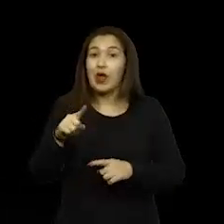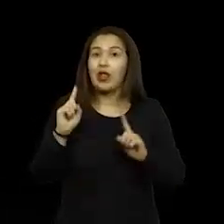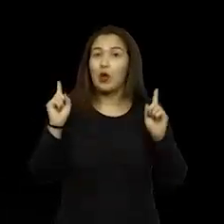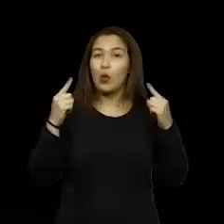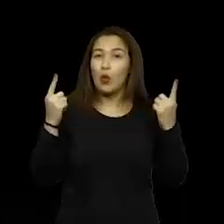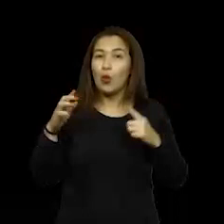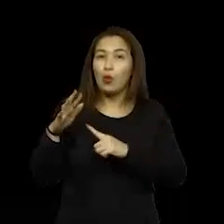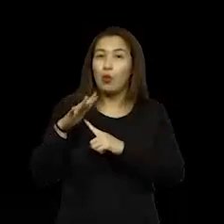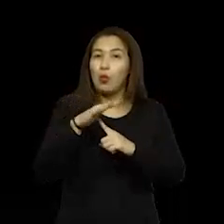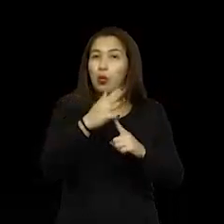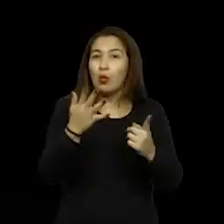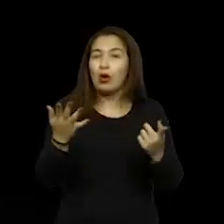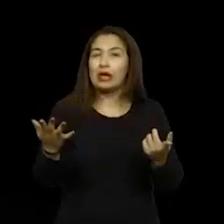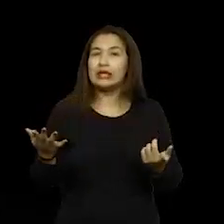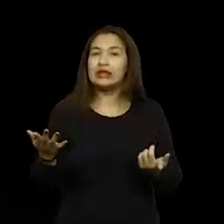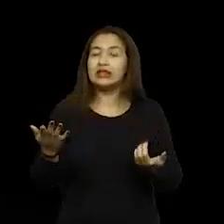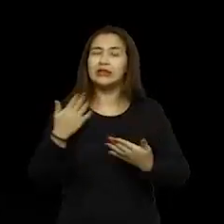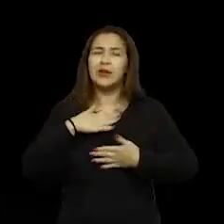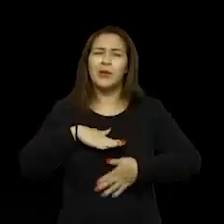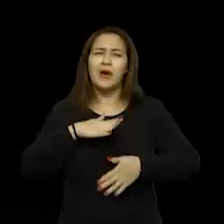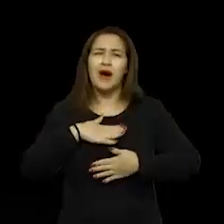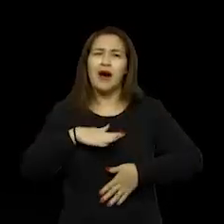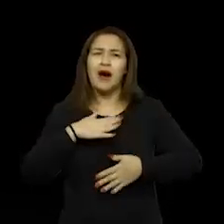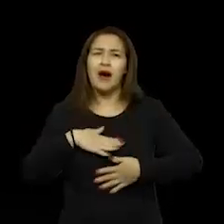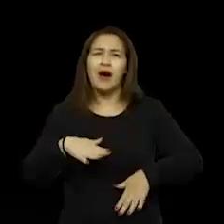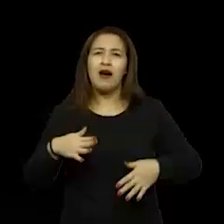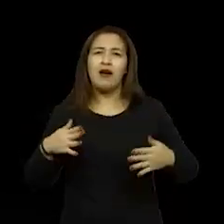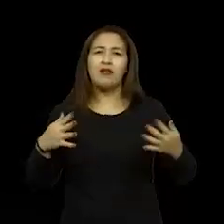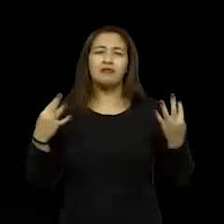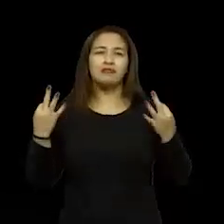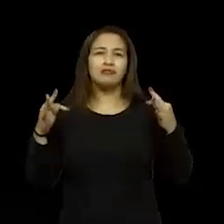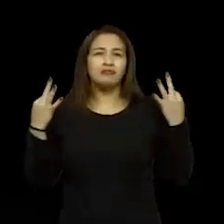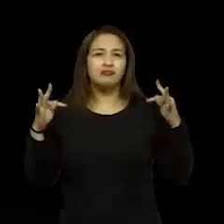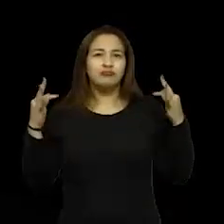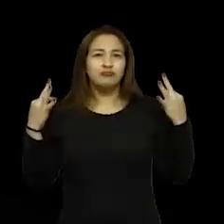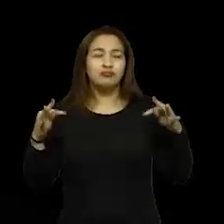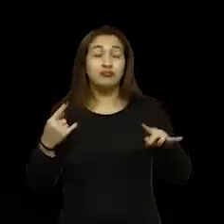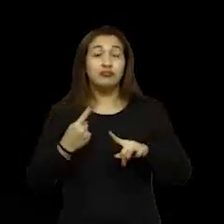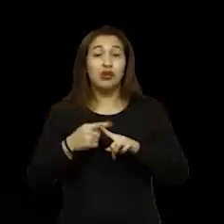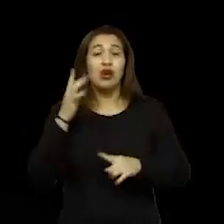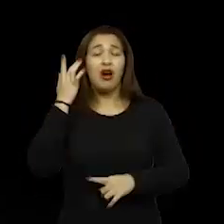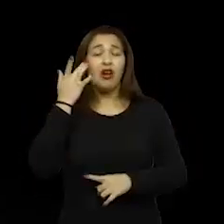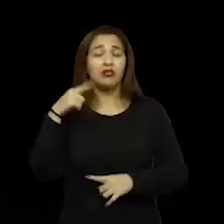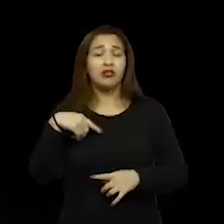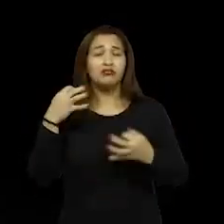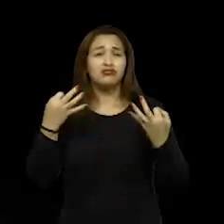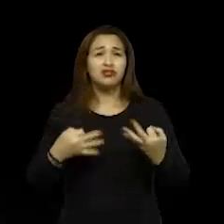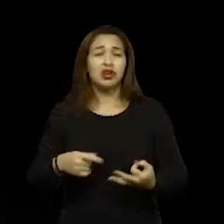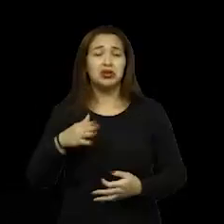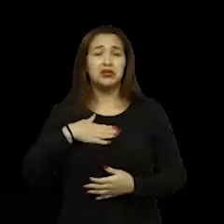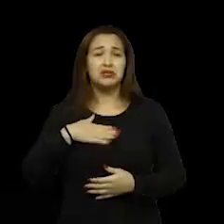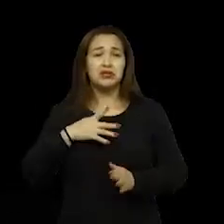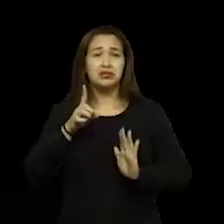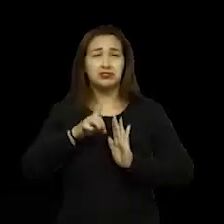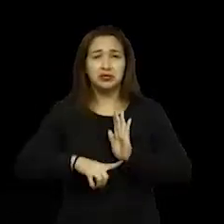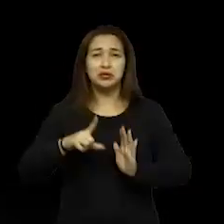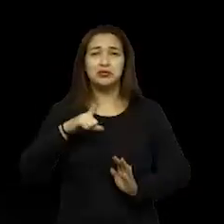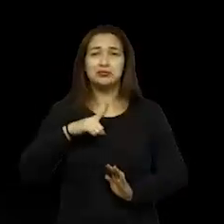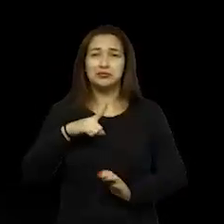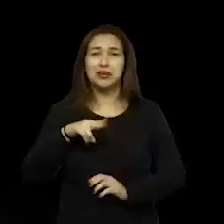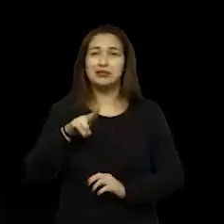foi descansar em paraíso turístico, porque se achou no direito de usar o patrimônio